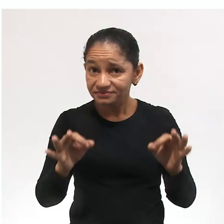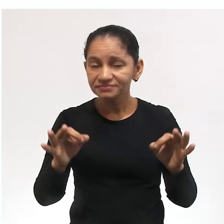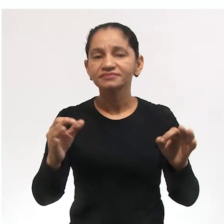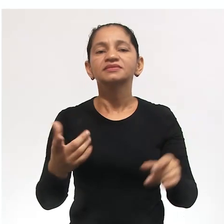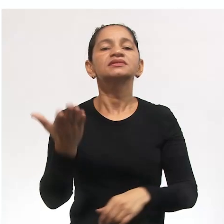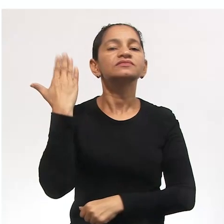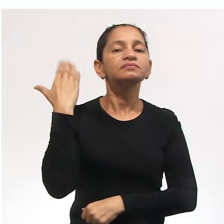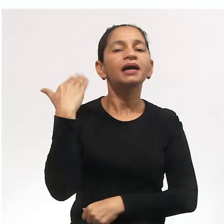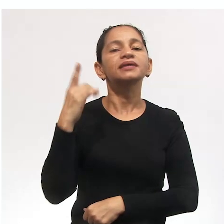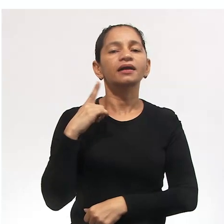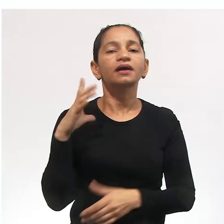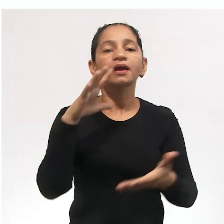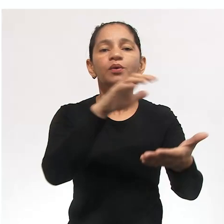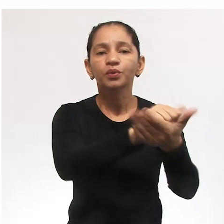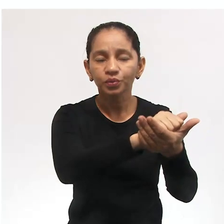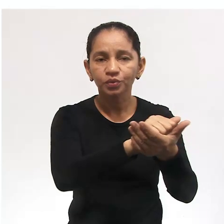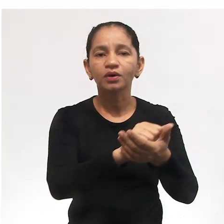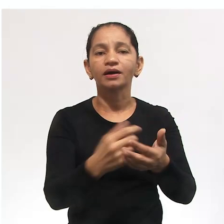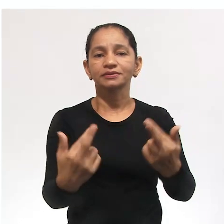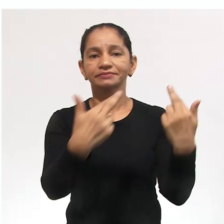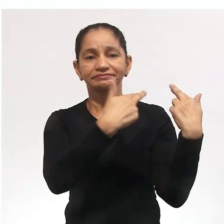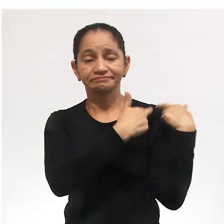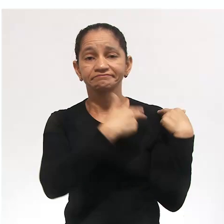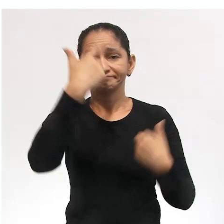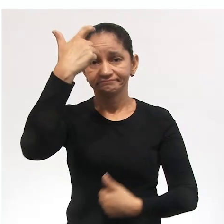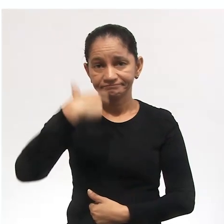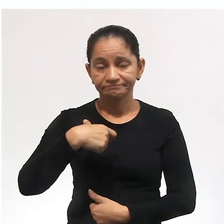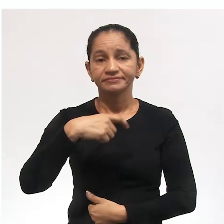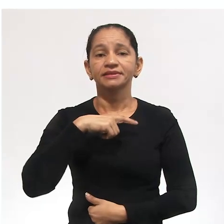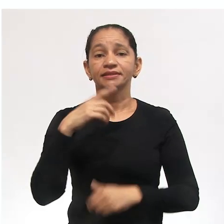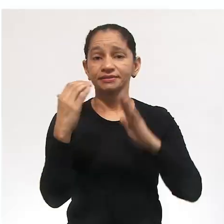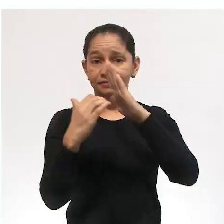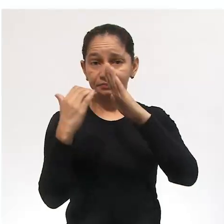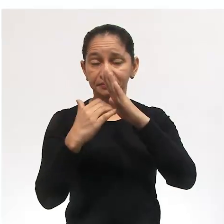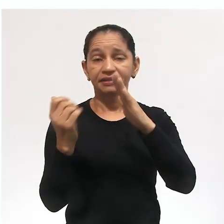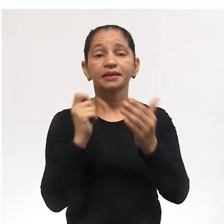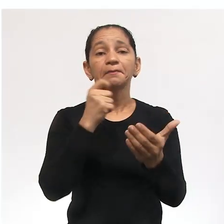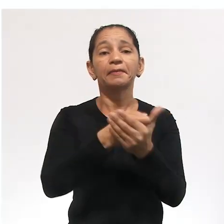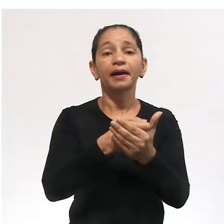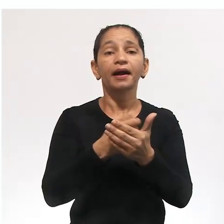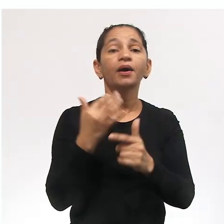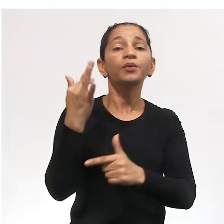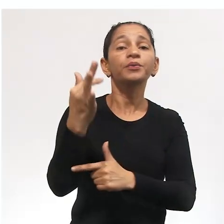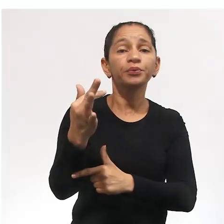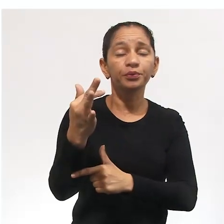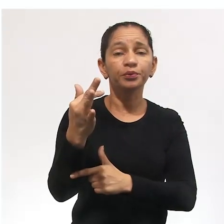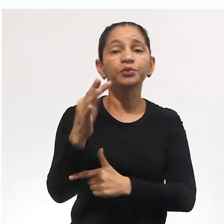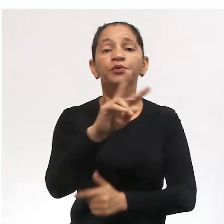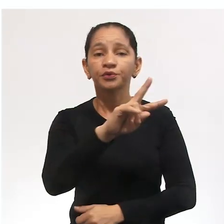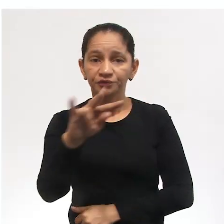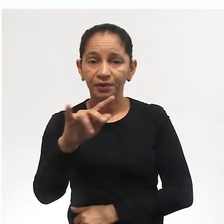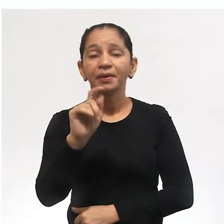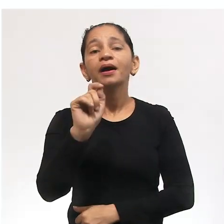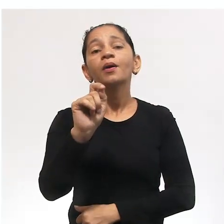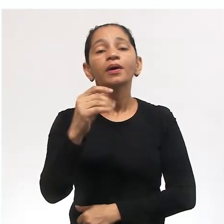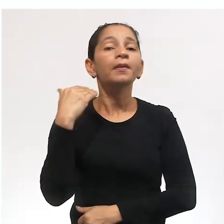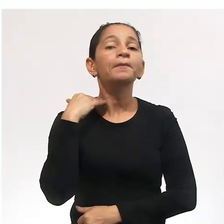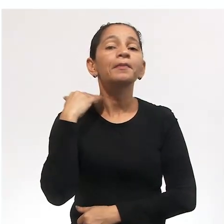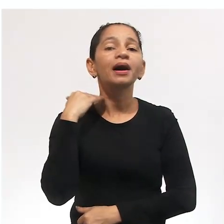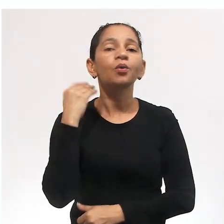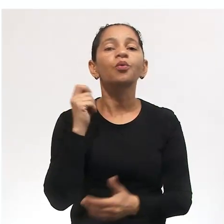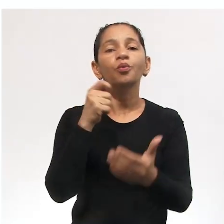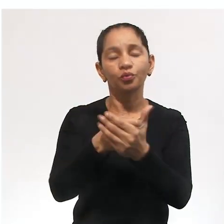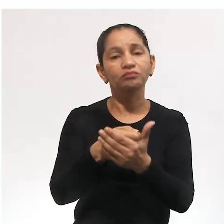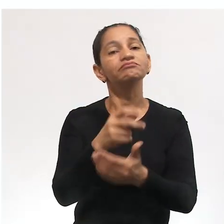e registra o que? Essa obrigação da empresa com o quê? A obrigação da empresa com essa entidade, com